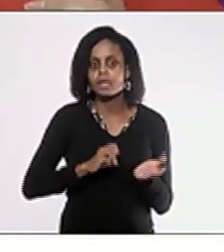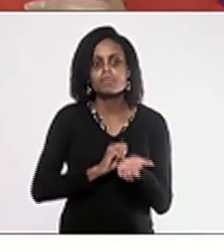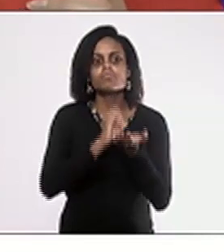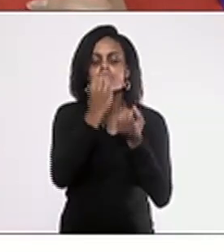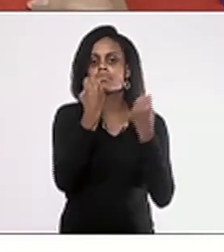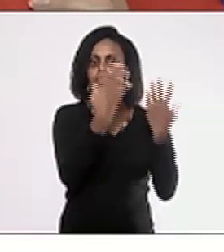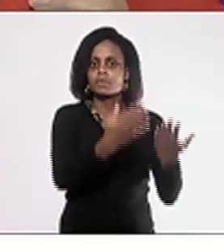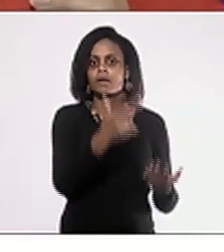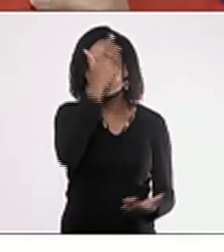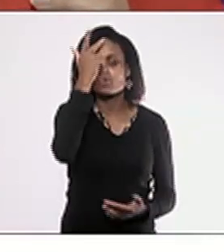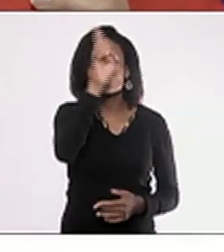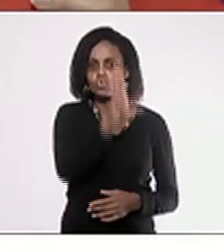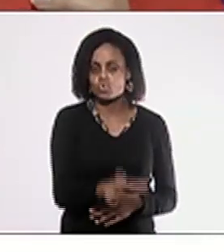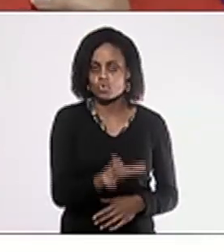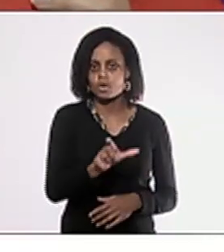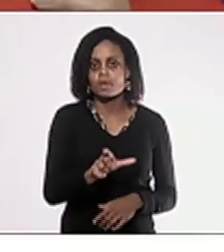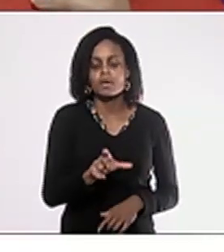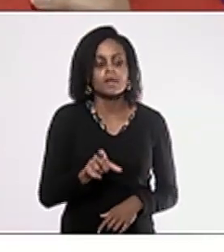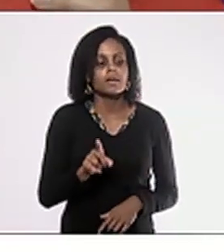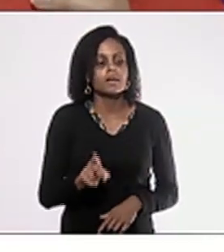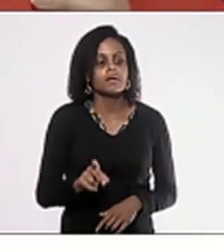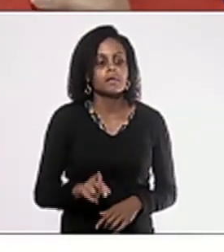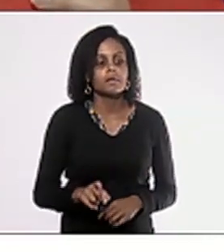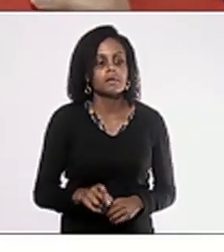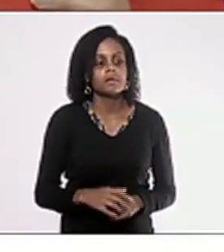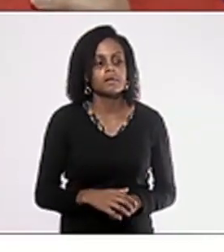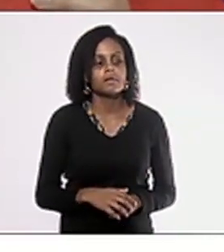coisa interessante, que é um atendimento